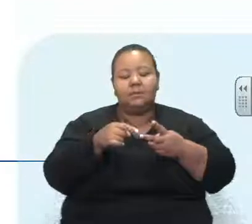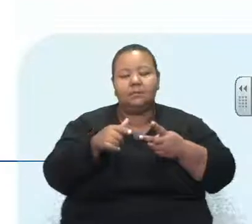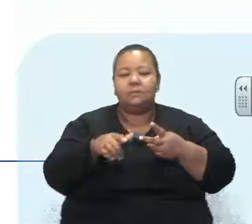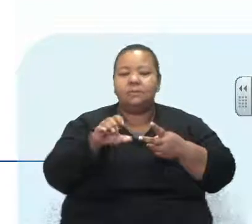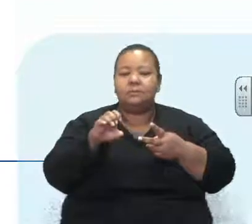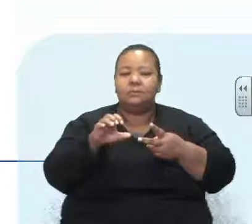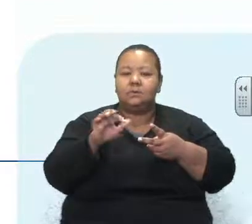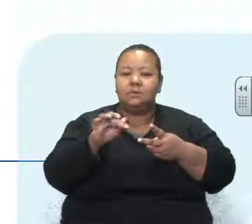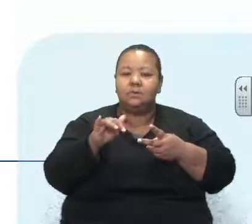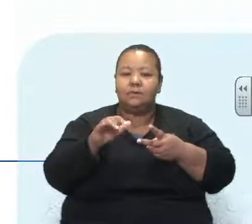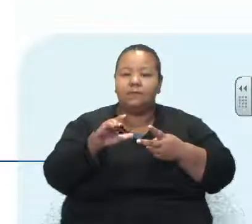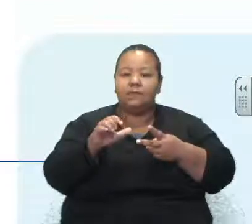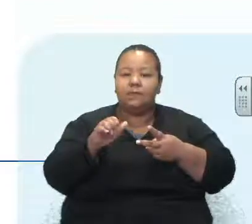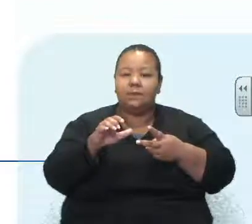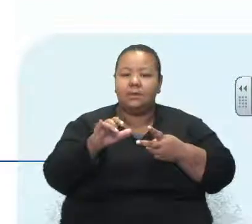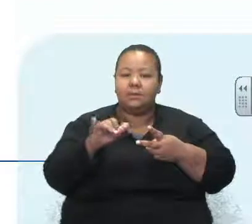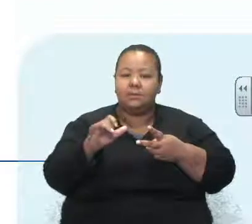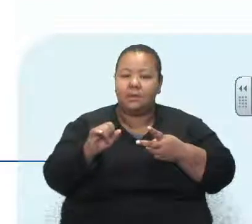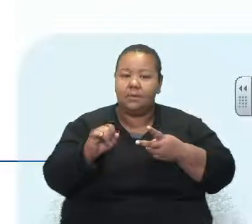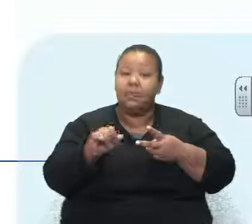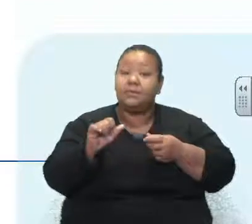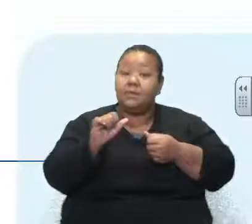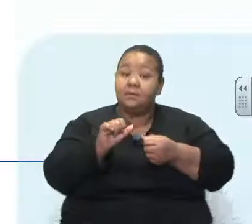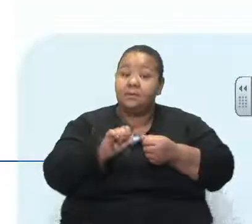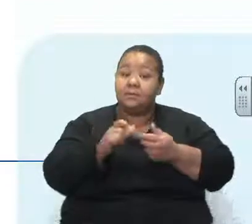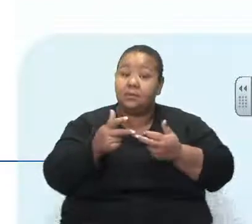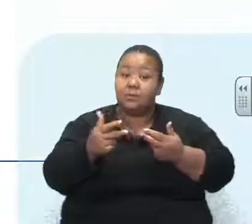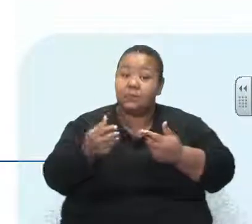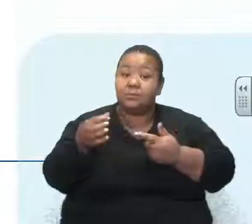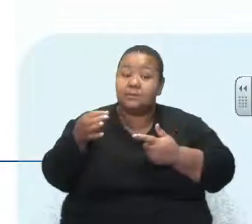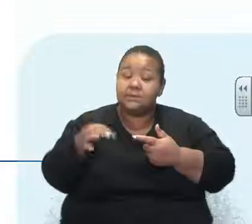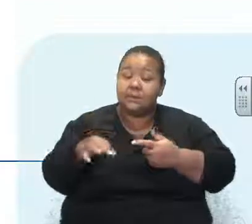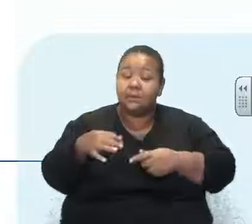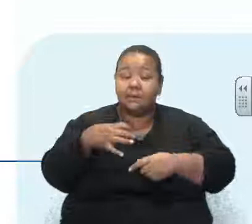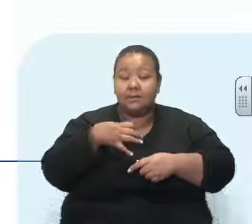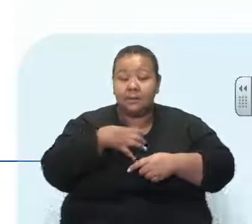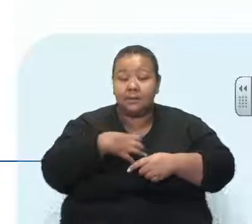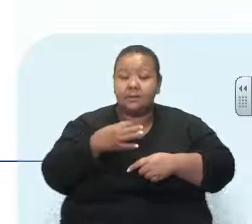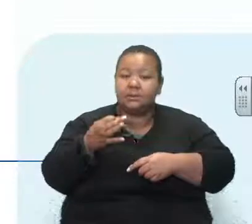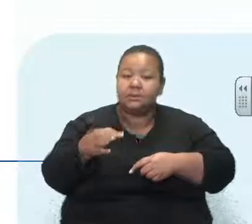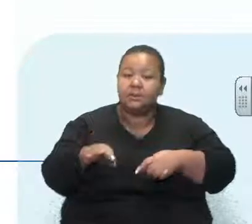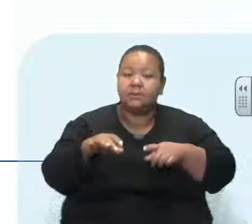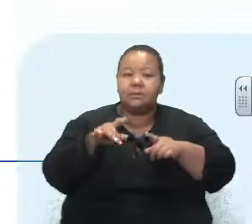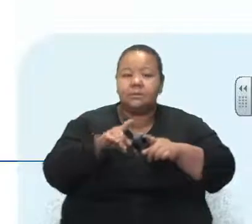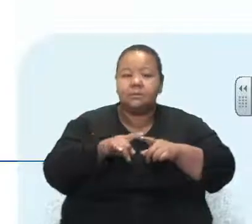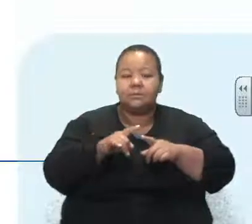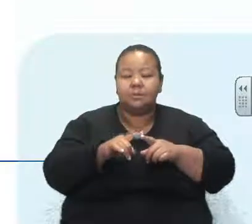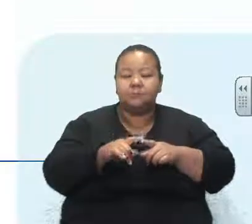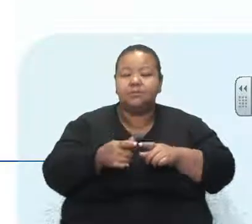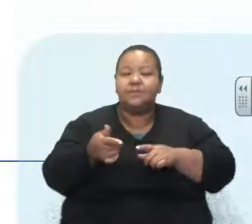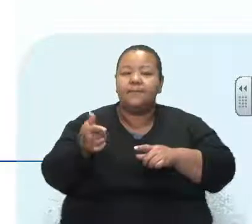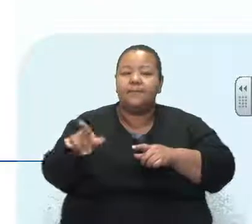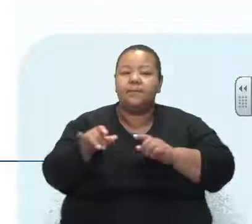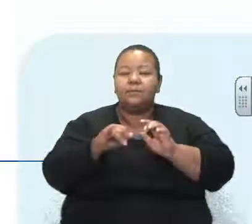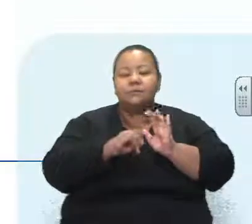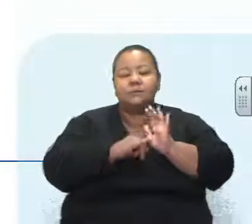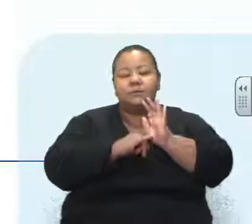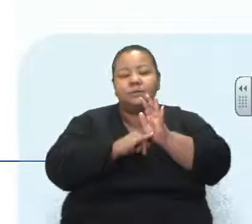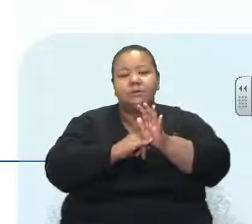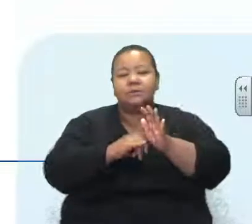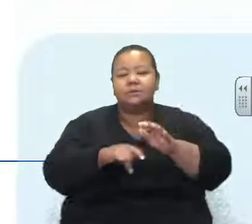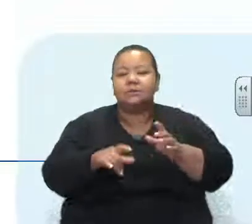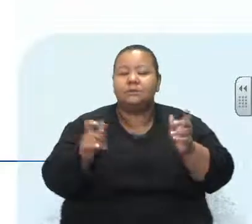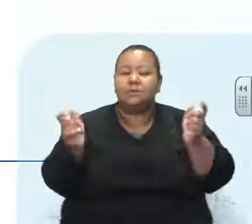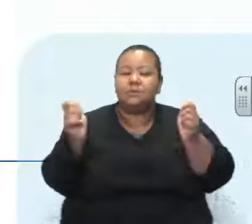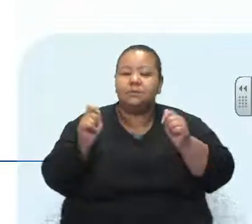maneira correta também. E aí, isso vai ser entregue em produtos e serviços. E os indicadores de capacidade, que eles